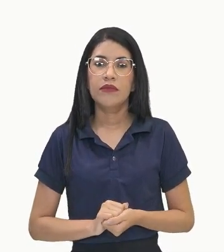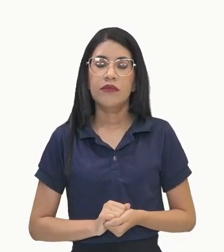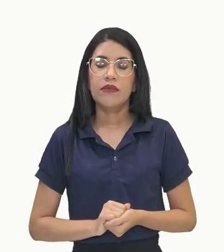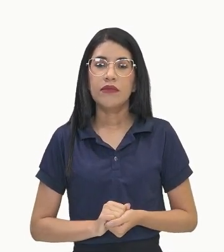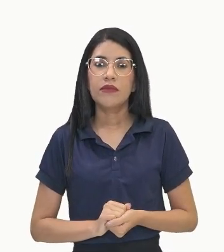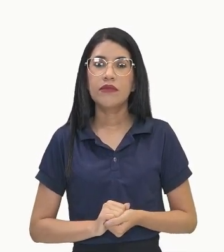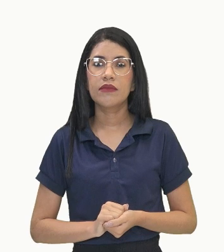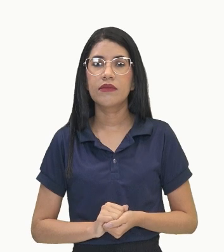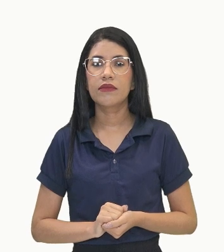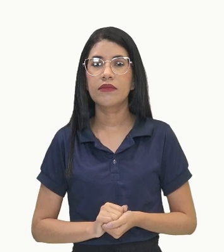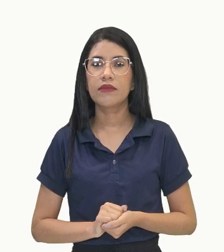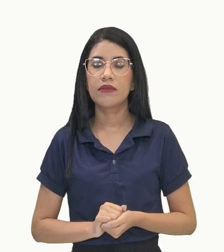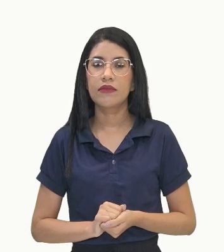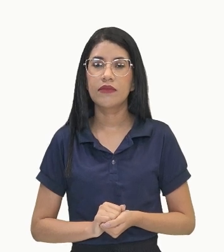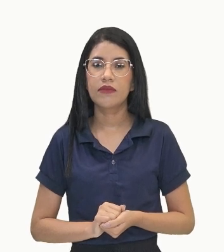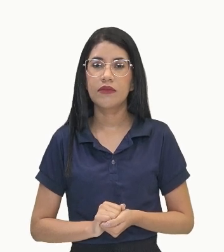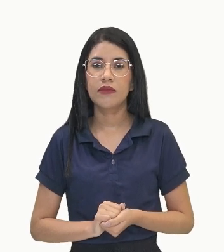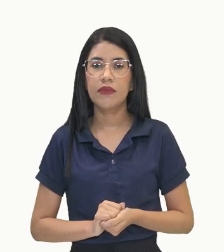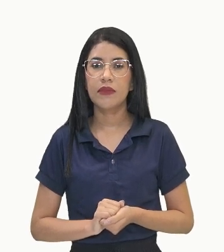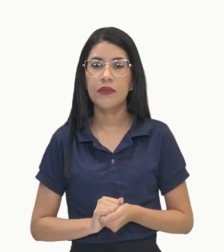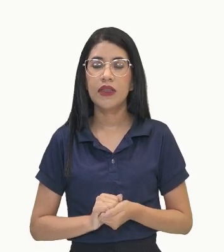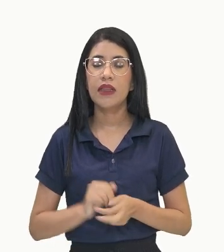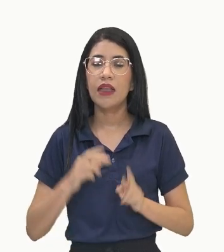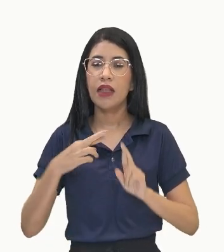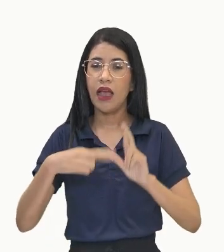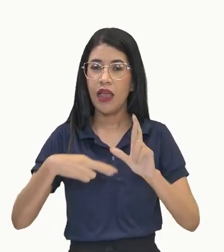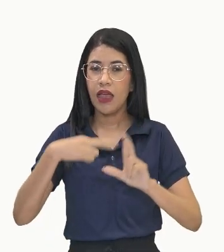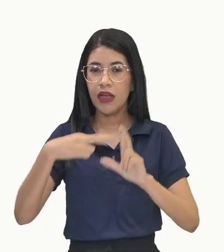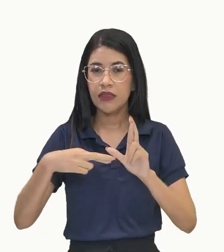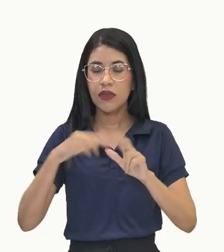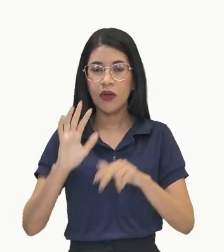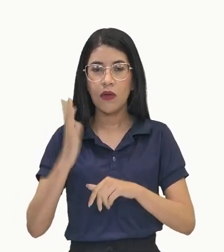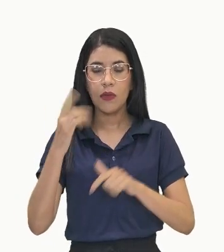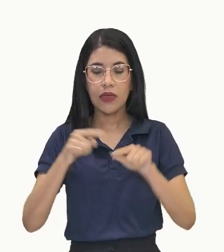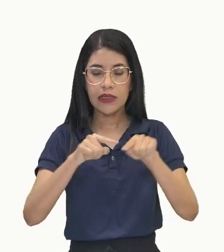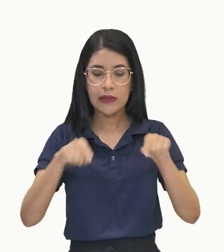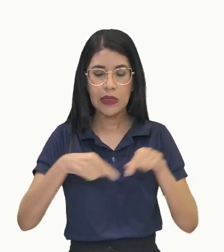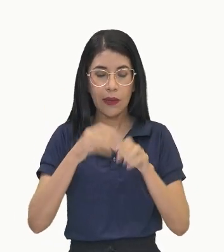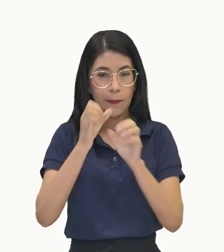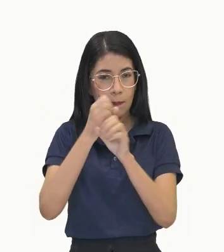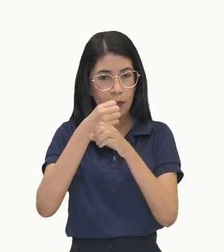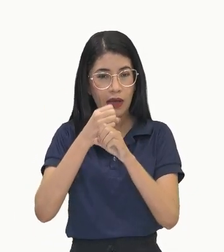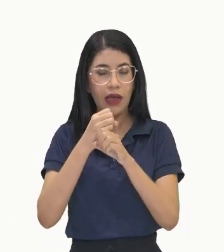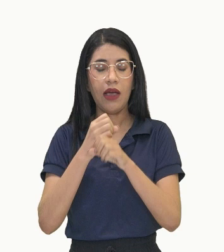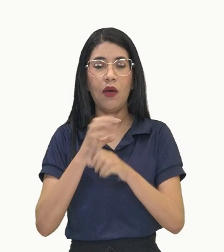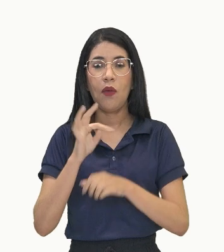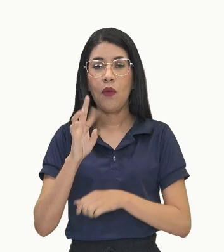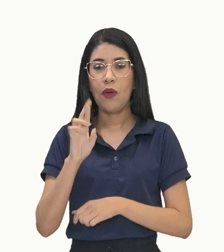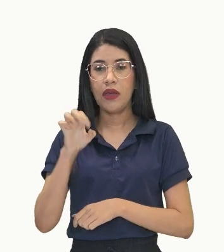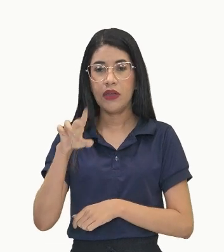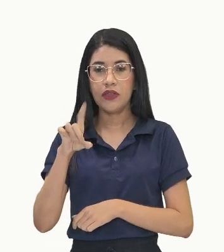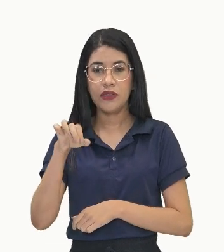nós temos aí, em uma reação realizada em laboratório, o rendimento teórico era de